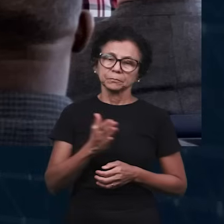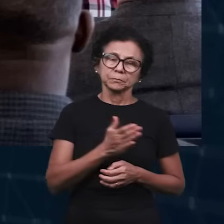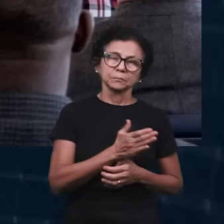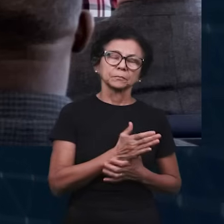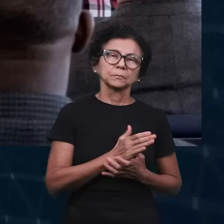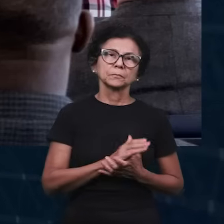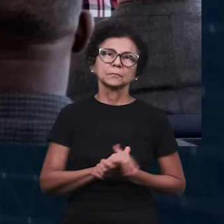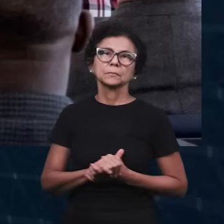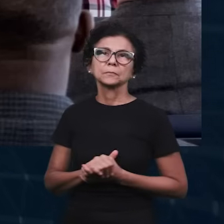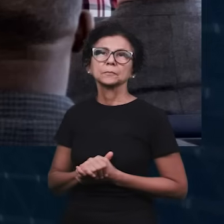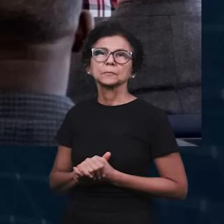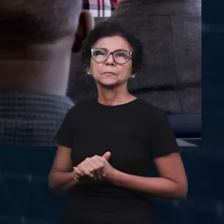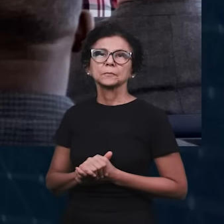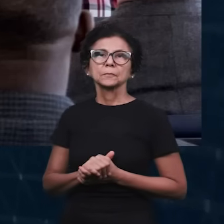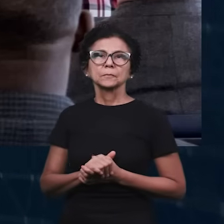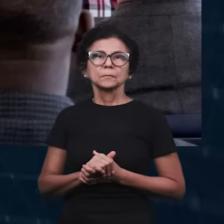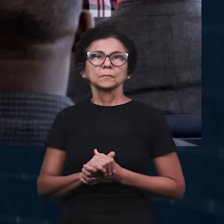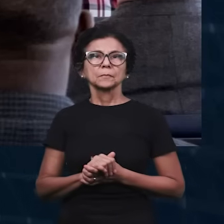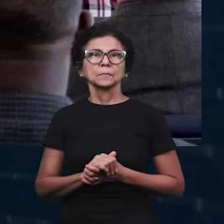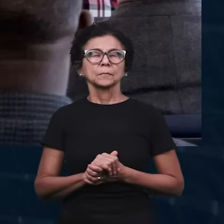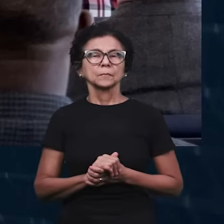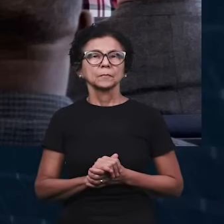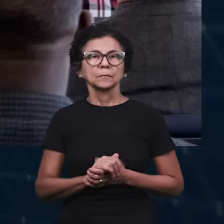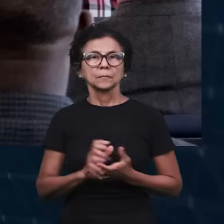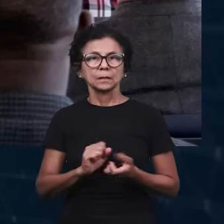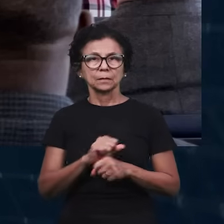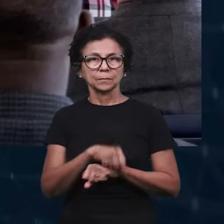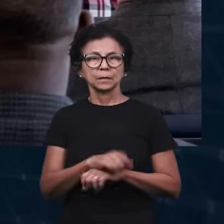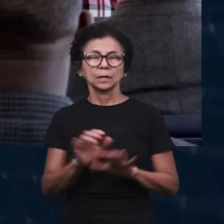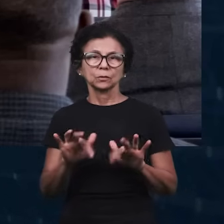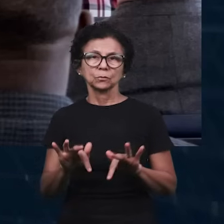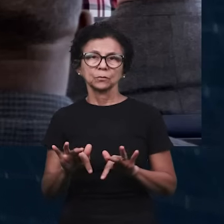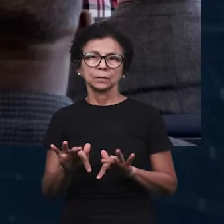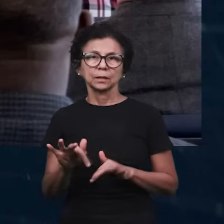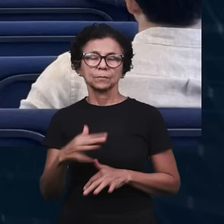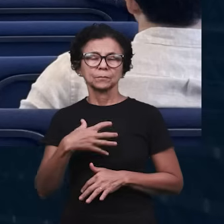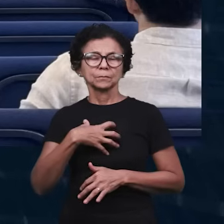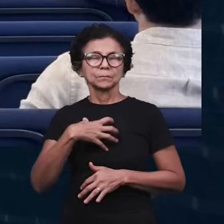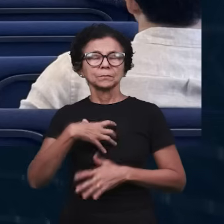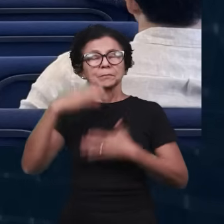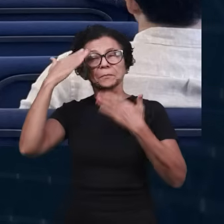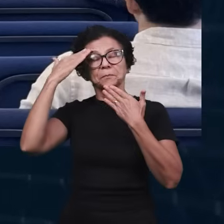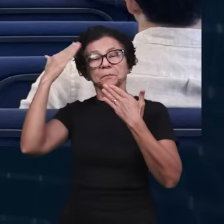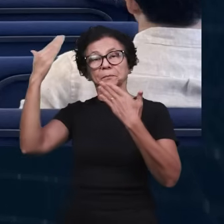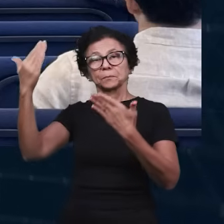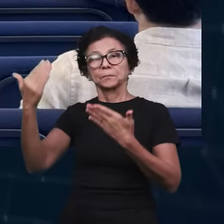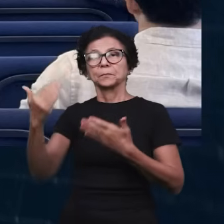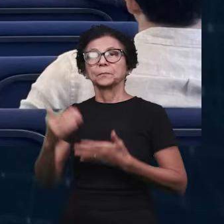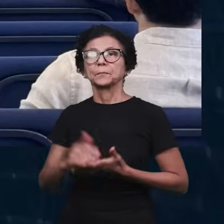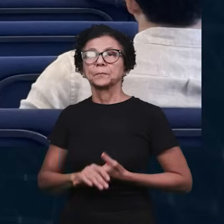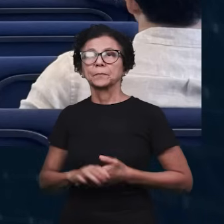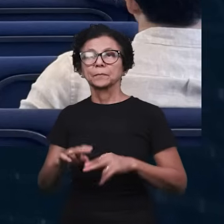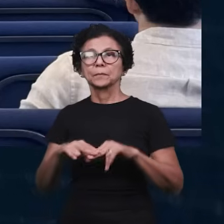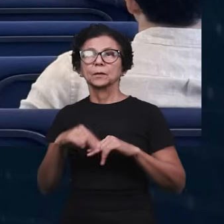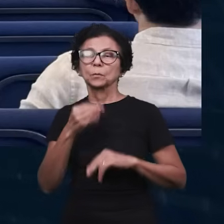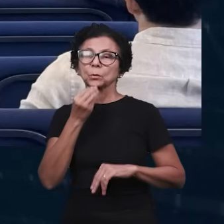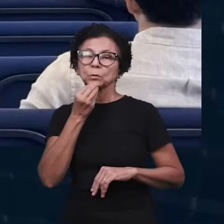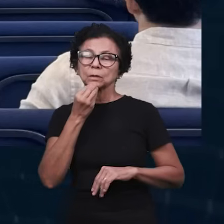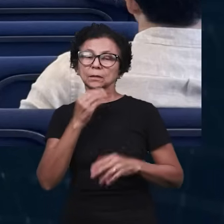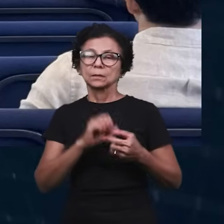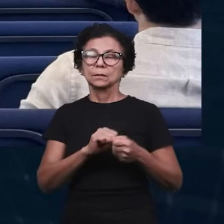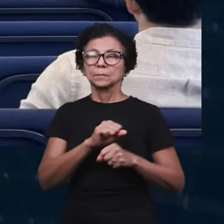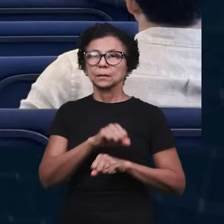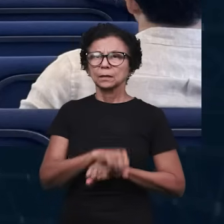Ao término do seminário, permaneceu em todos o sentimento de gratidão ao Senhor por mais essa oportunidade.